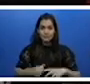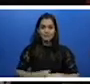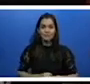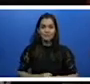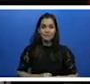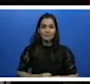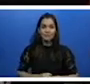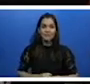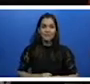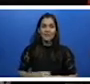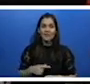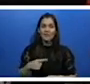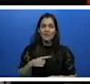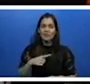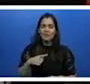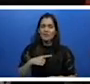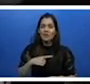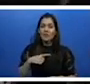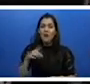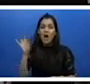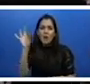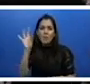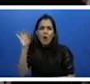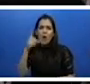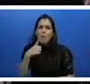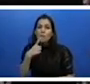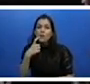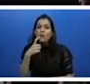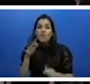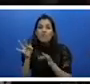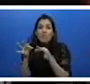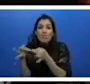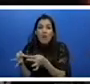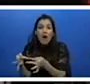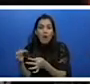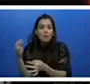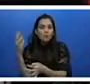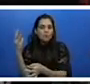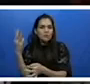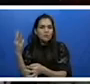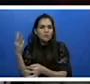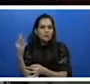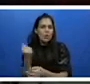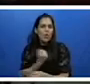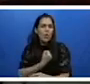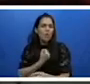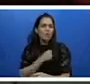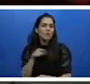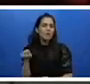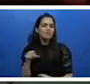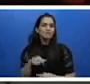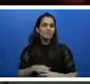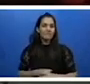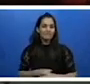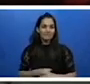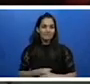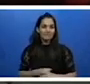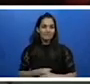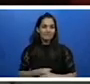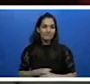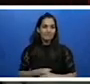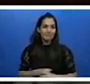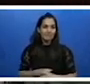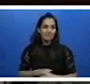essa bolinha vermelha no finalzinho do 3. Qual número será esse? É o número